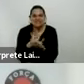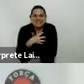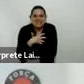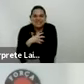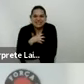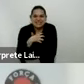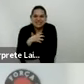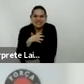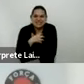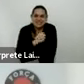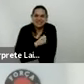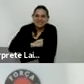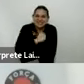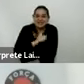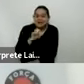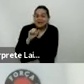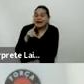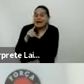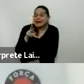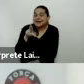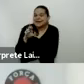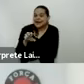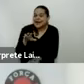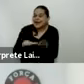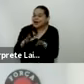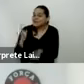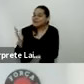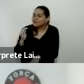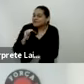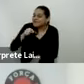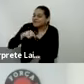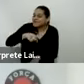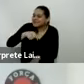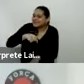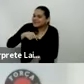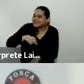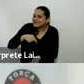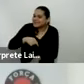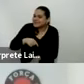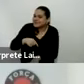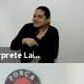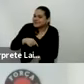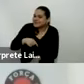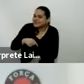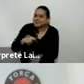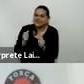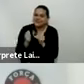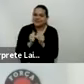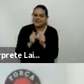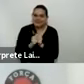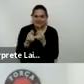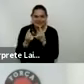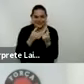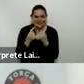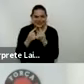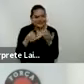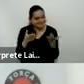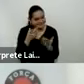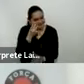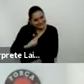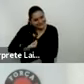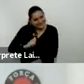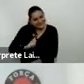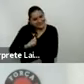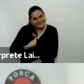live, então de vez em quando ele vem aqui dar uma canchinha aqui para a gente. Ele vai estar aqui, pelo menos a